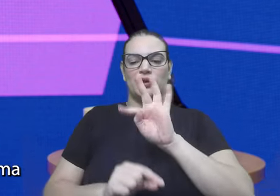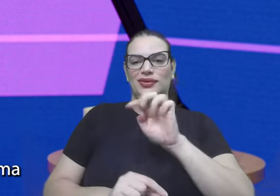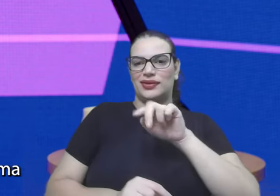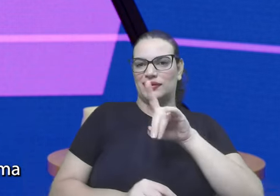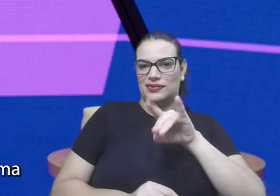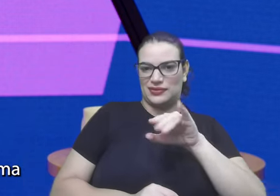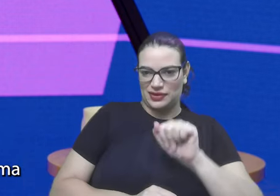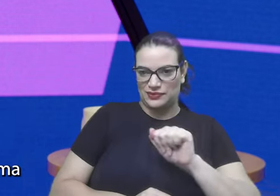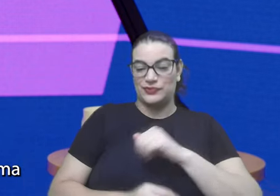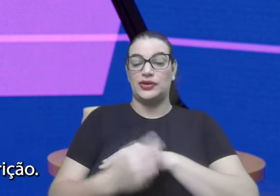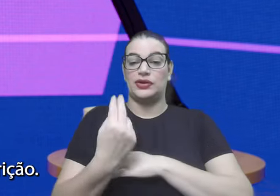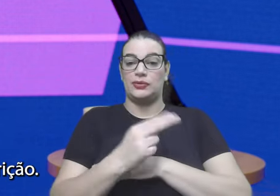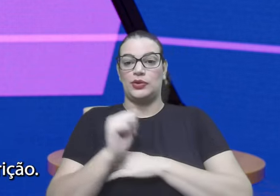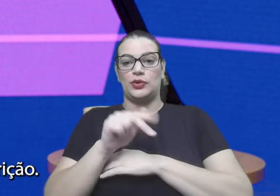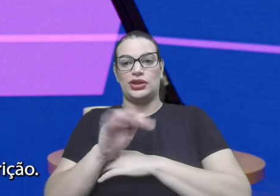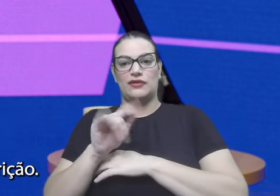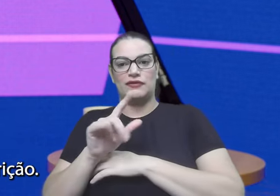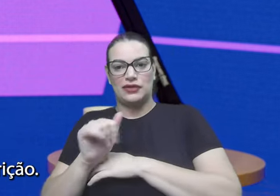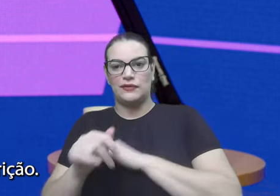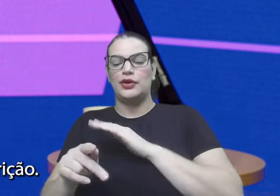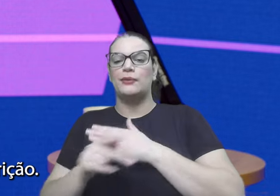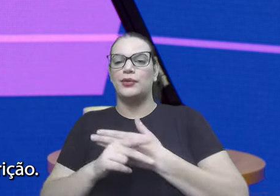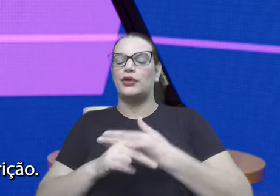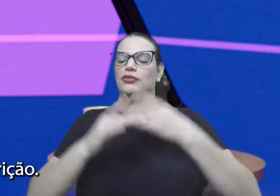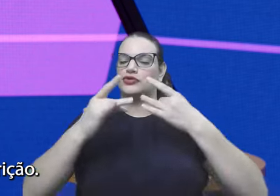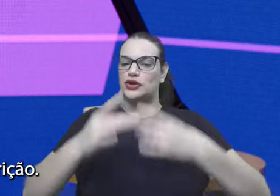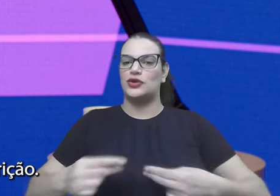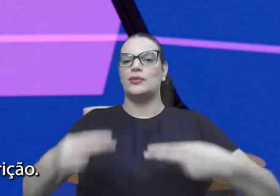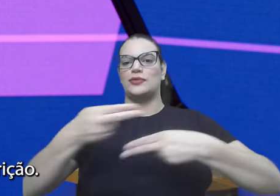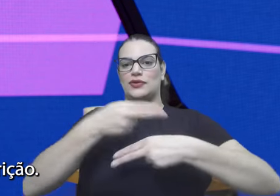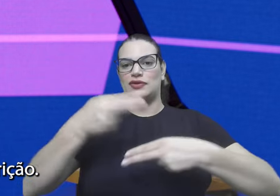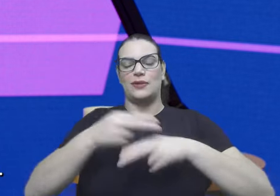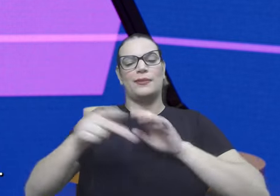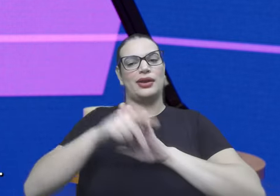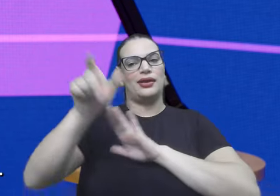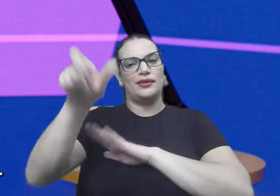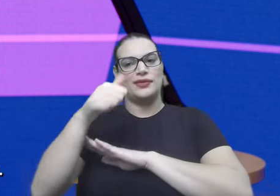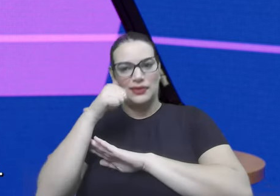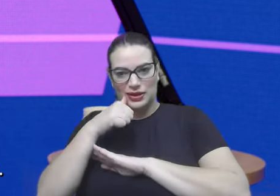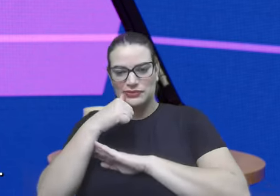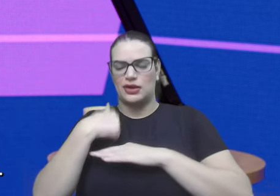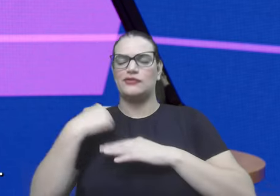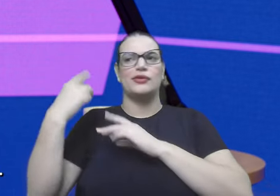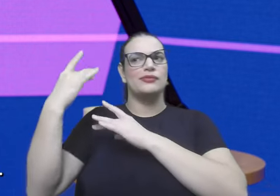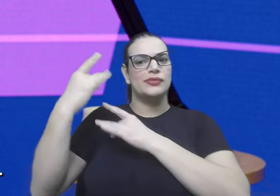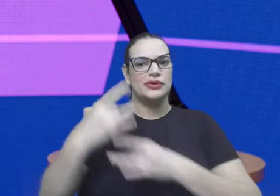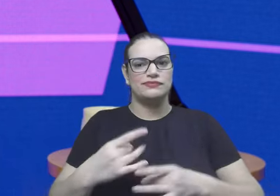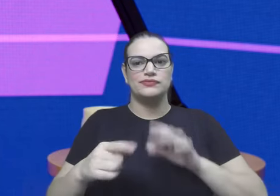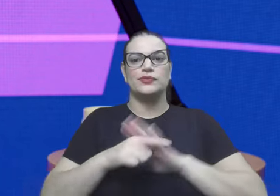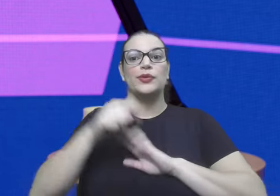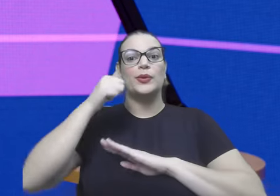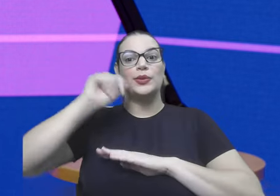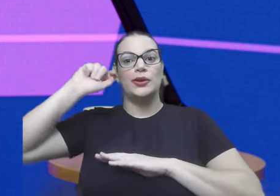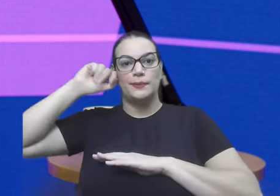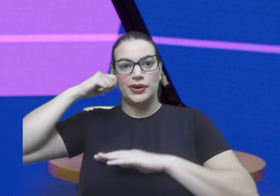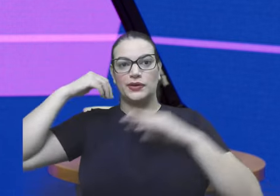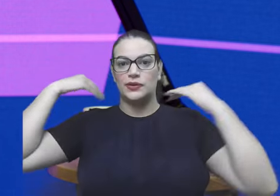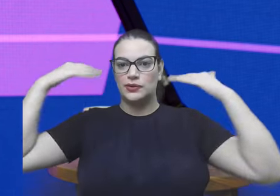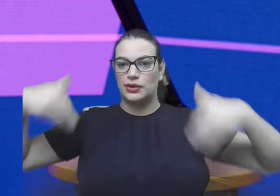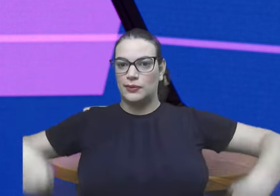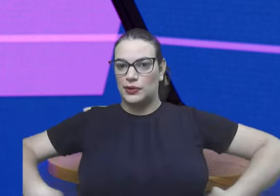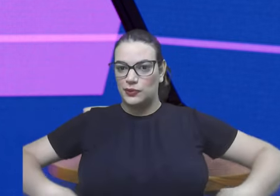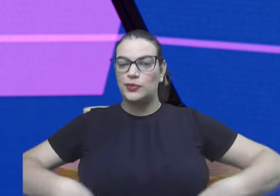gestor Estadual do programa sebrai delas e vou fazer a minha autodescrição eu sou uma mulher preta uso cabelo